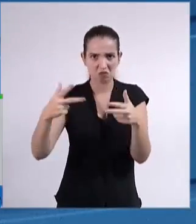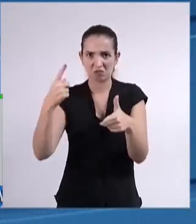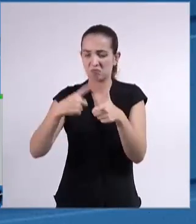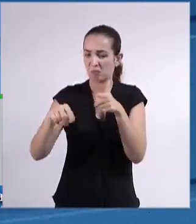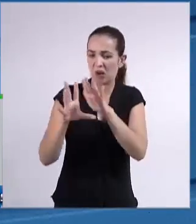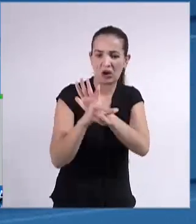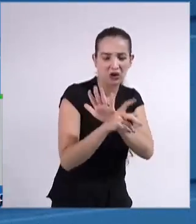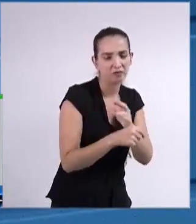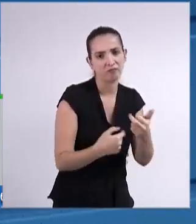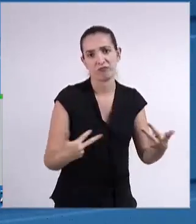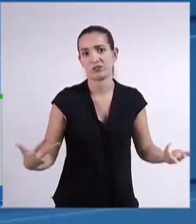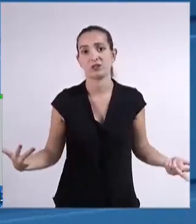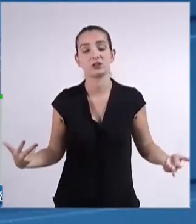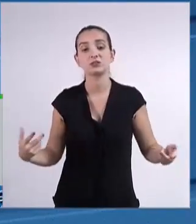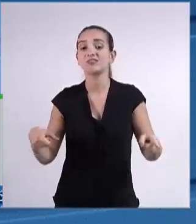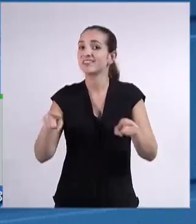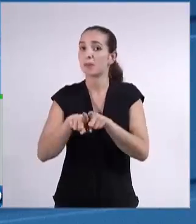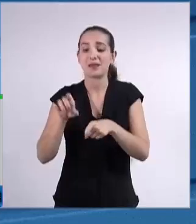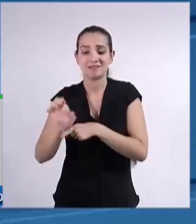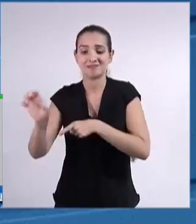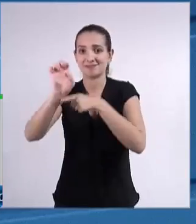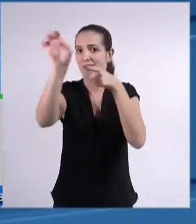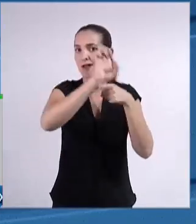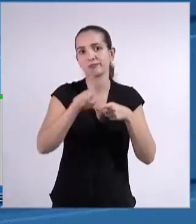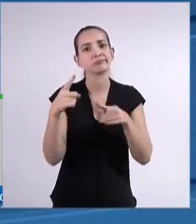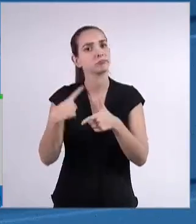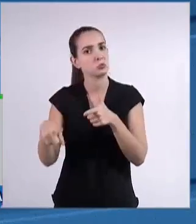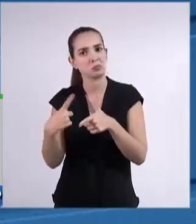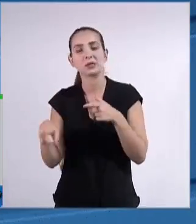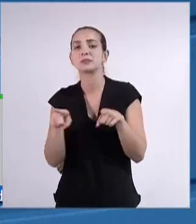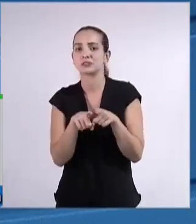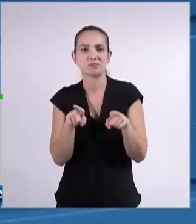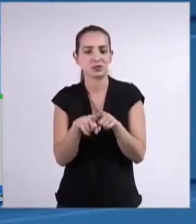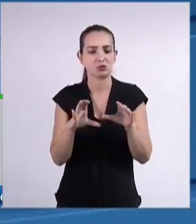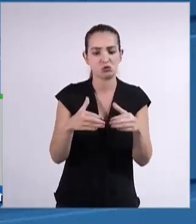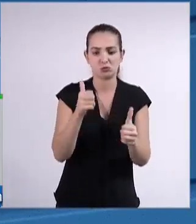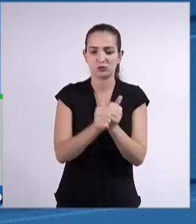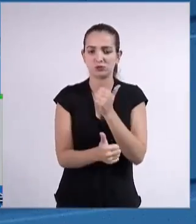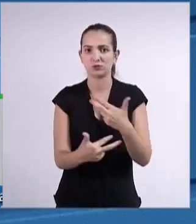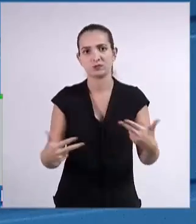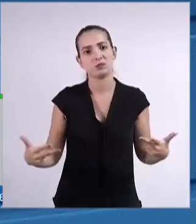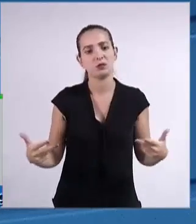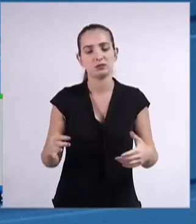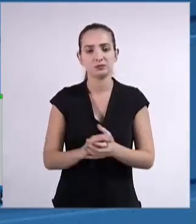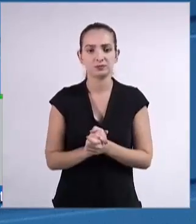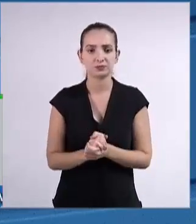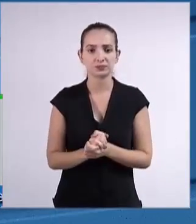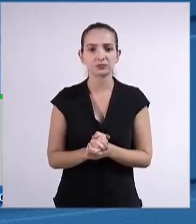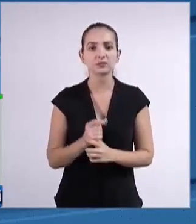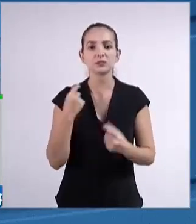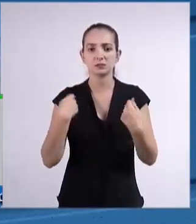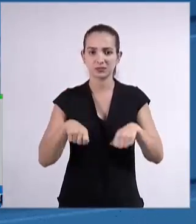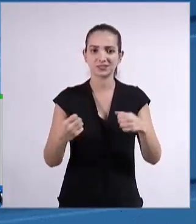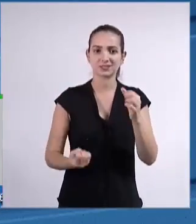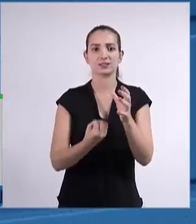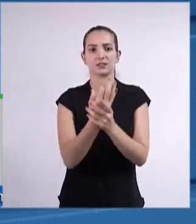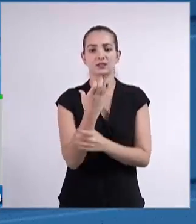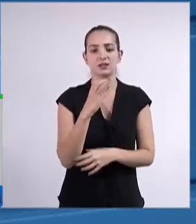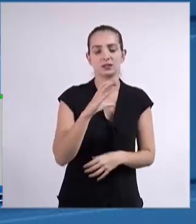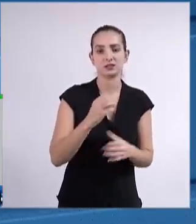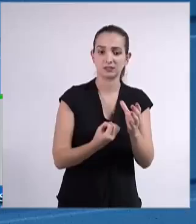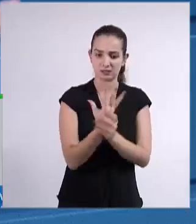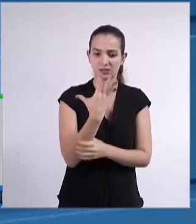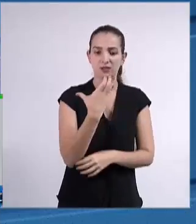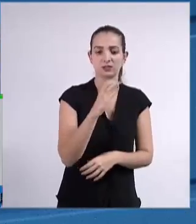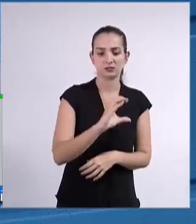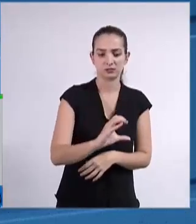CPI é que você precisa ter um fato determinado. Nós precisamos ter um fato que demande a formatação de uma CPI. Então, tem que estar muito claro,